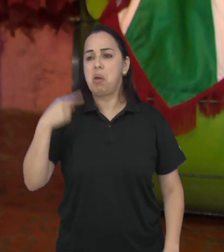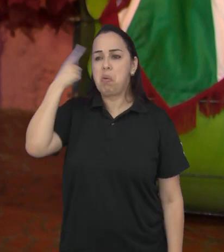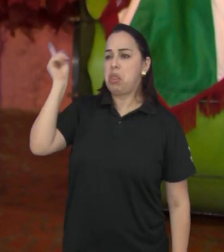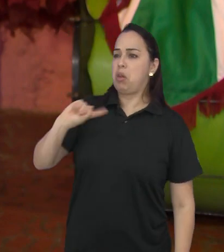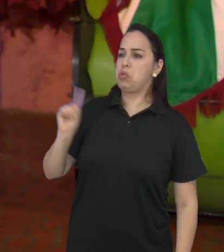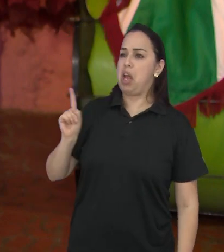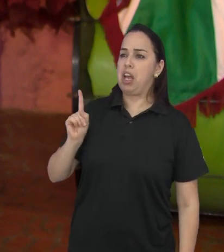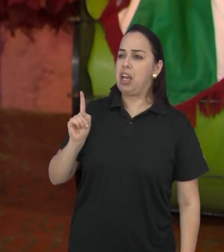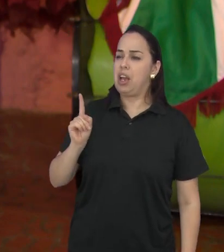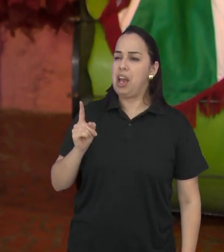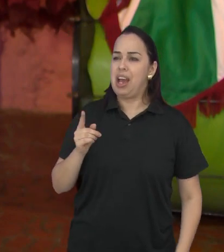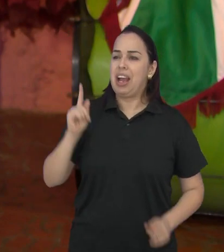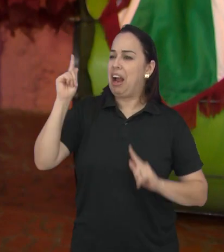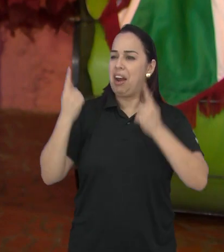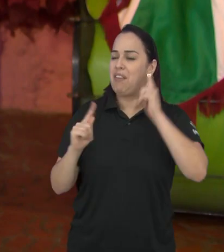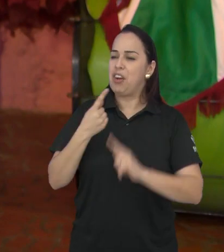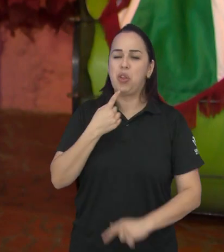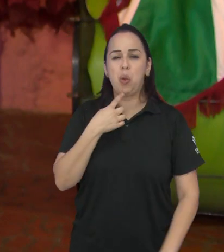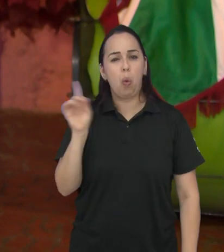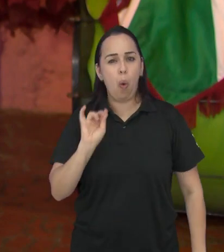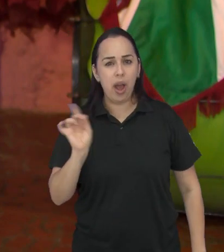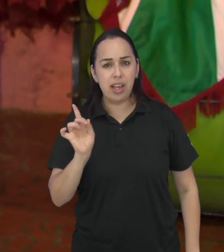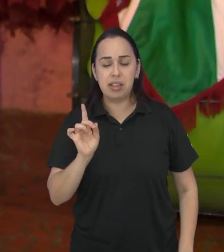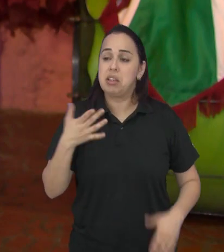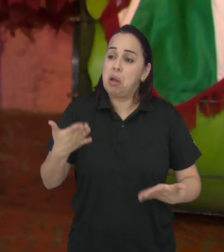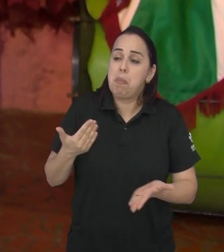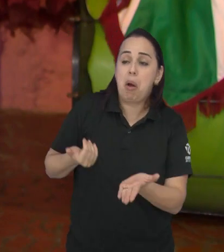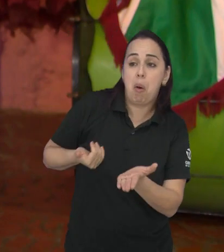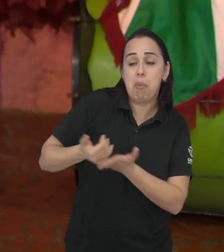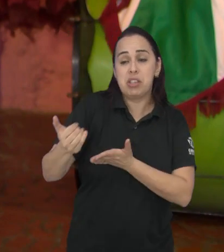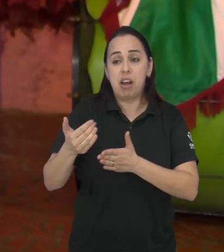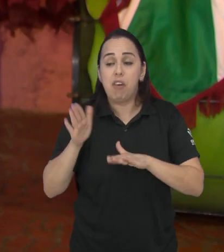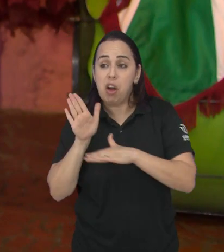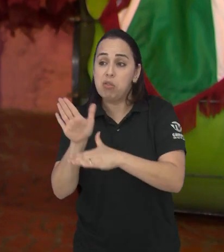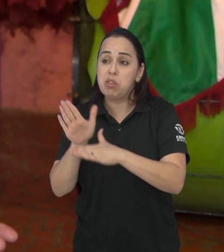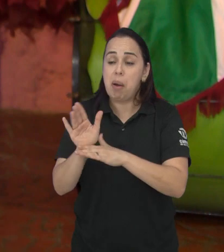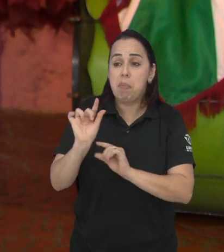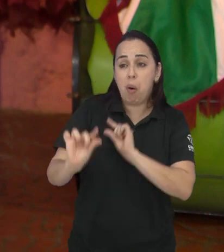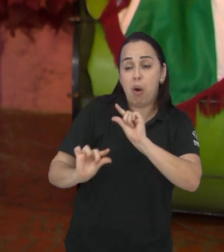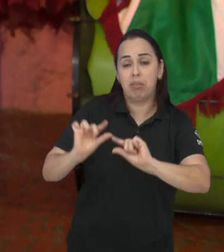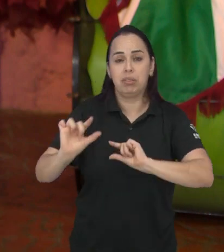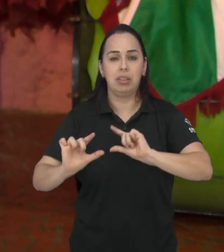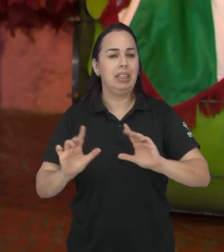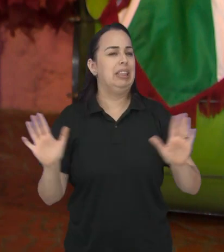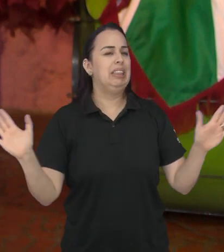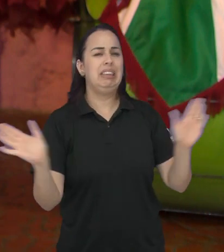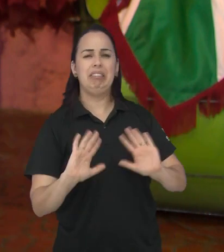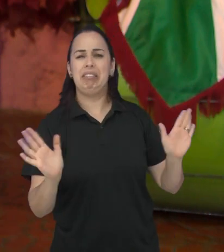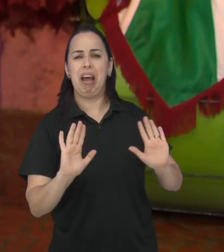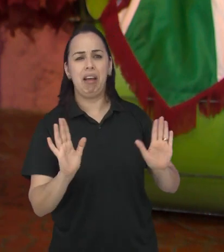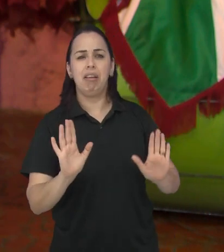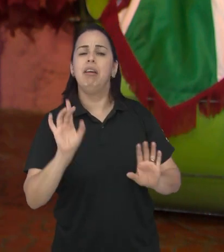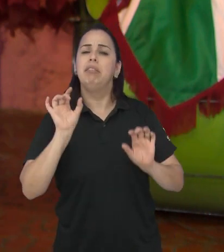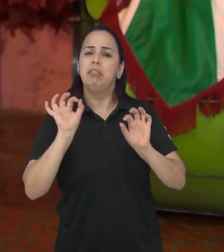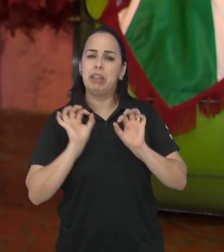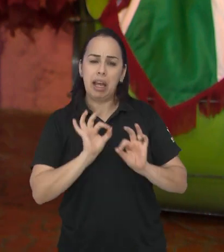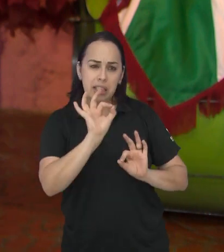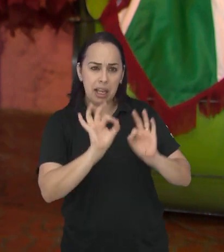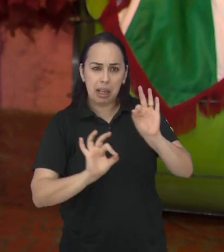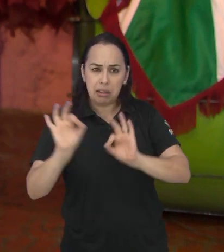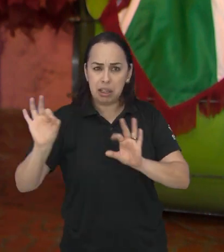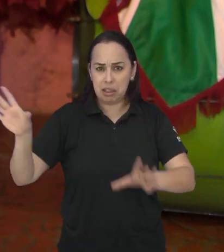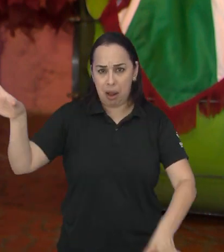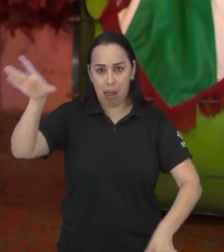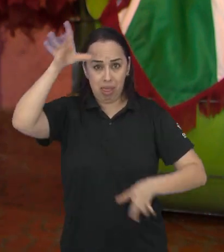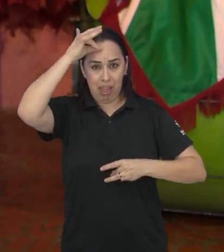Ah, eu não sei, não conheço o carnaval. Eu acho que para começar numa escola de samba tem que começar empurrando o carro alegórico. Não, tem o figurino